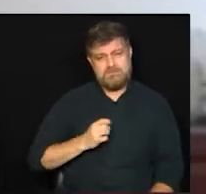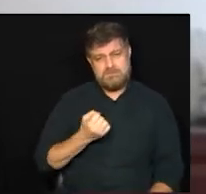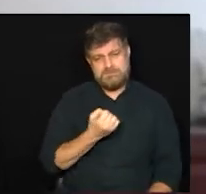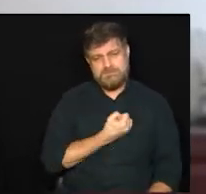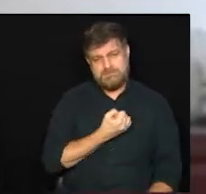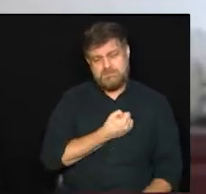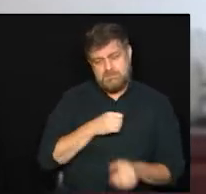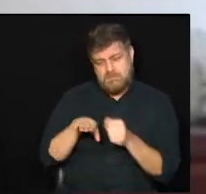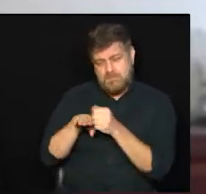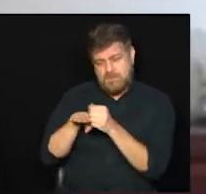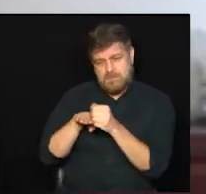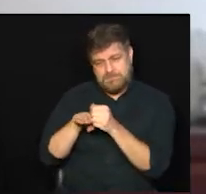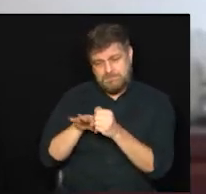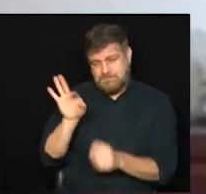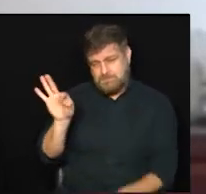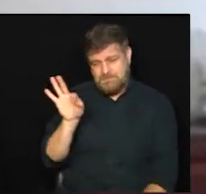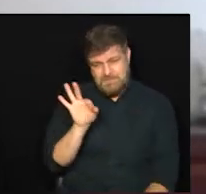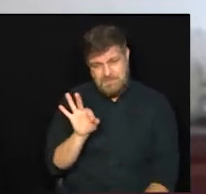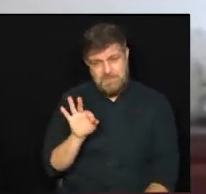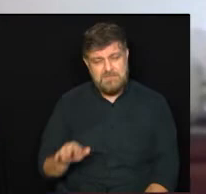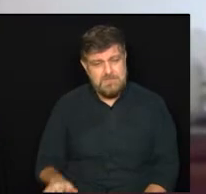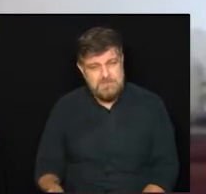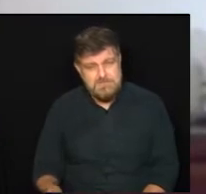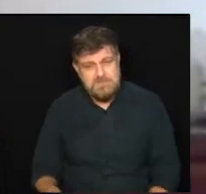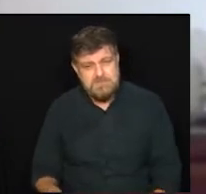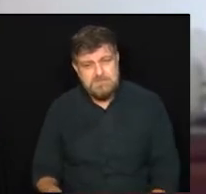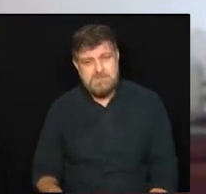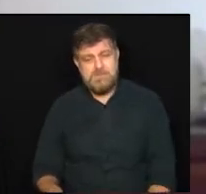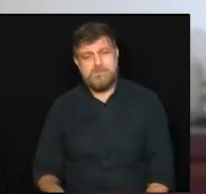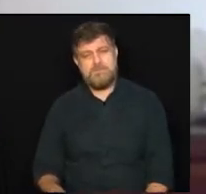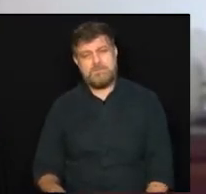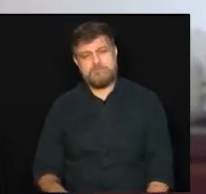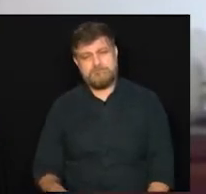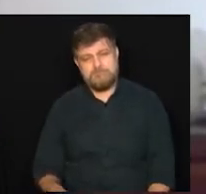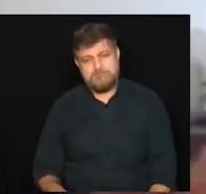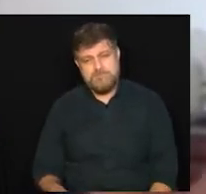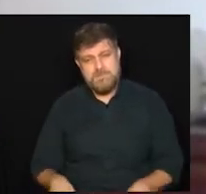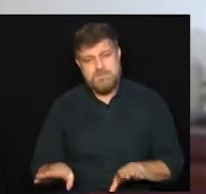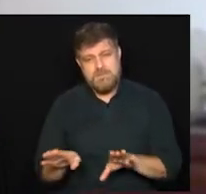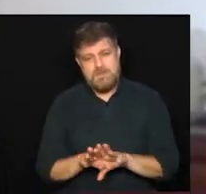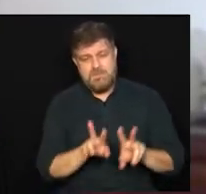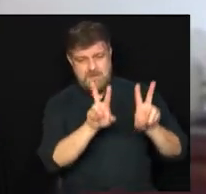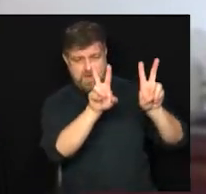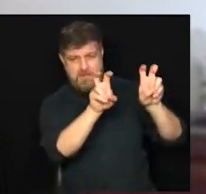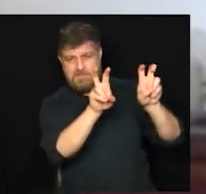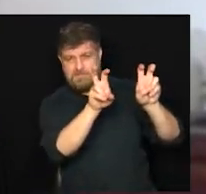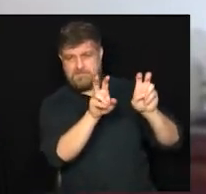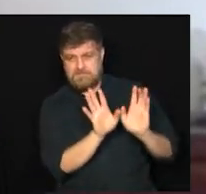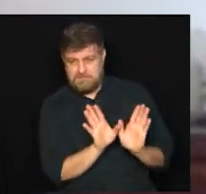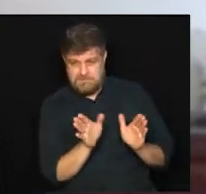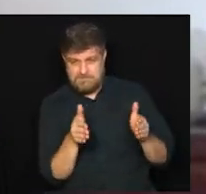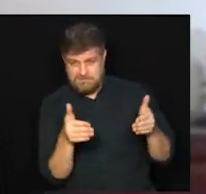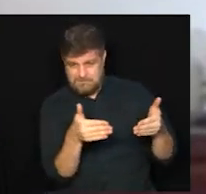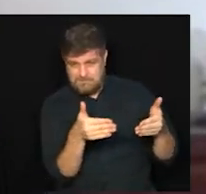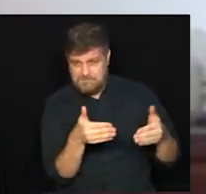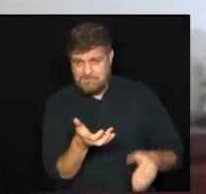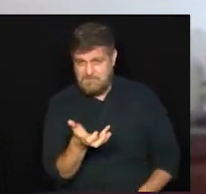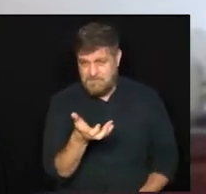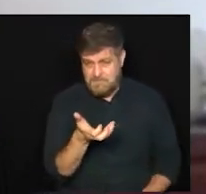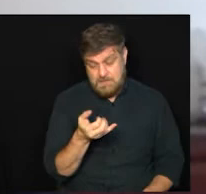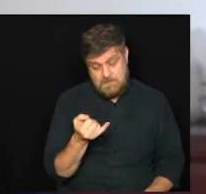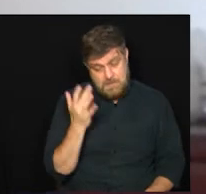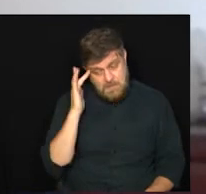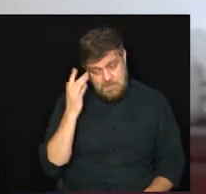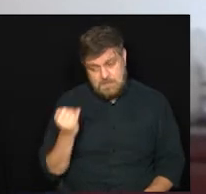num percentual aí do que foi colocado. E até saindo um pouquinho, só pontuar uma coisa importante